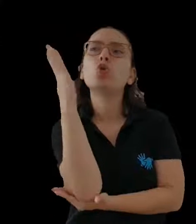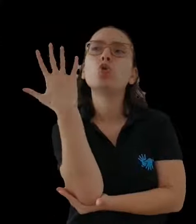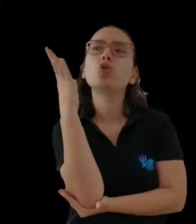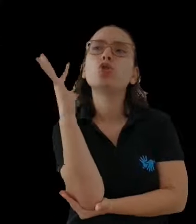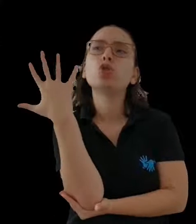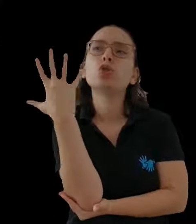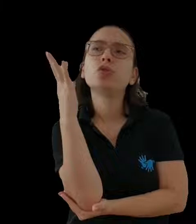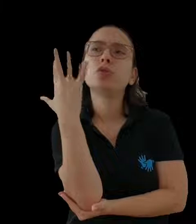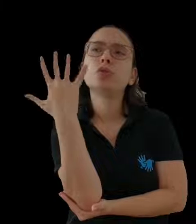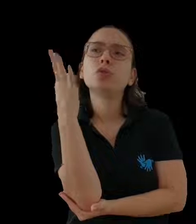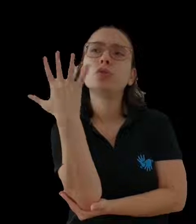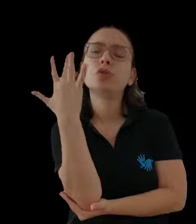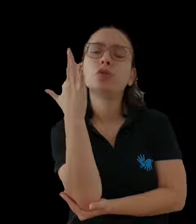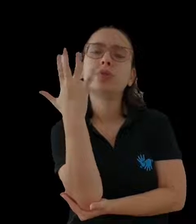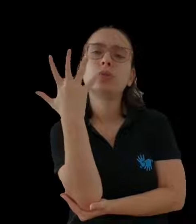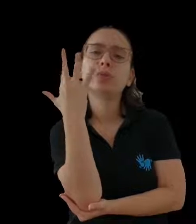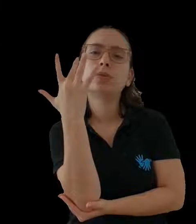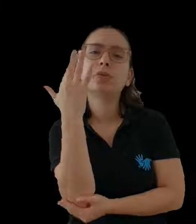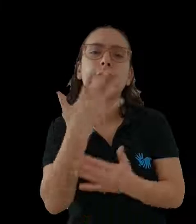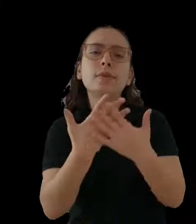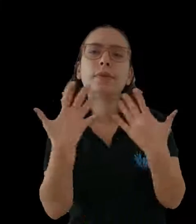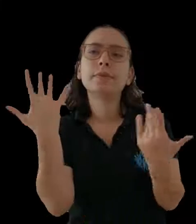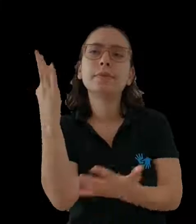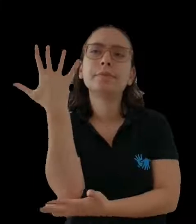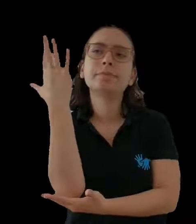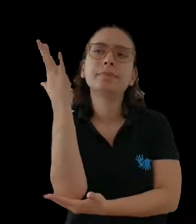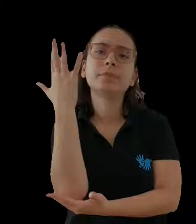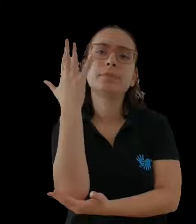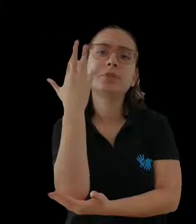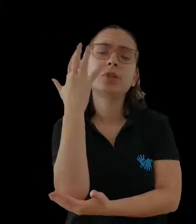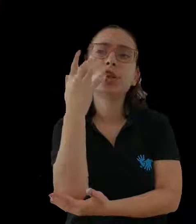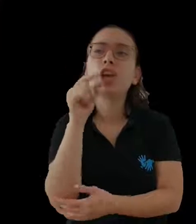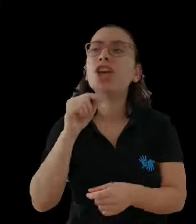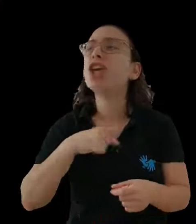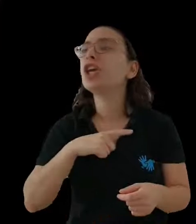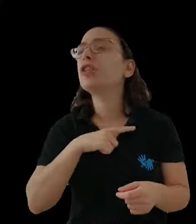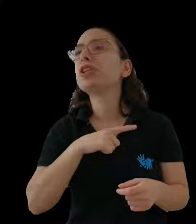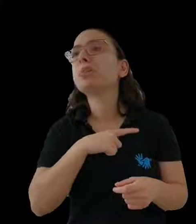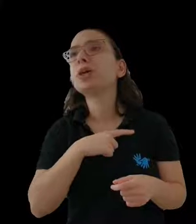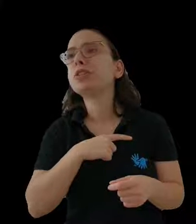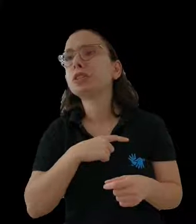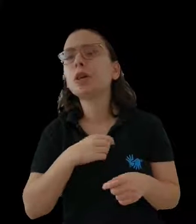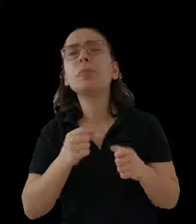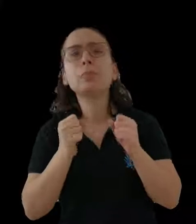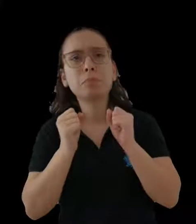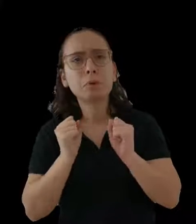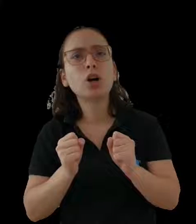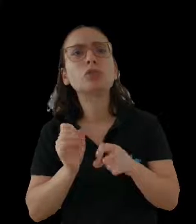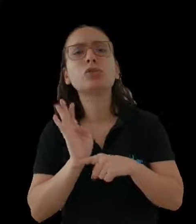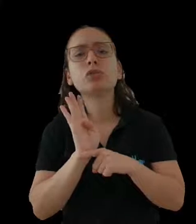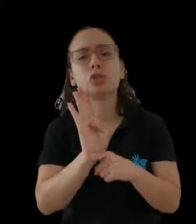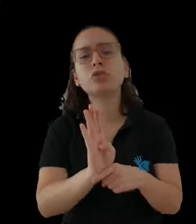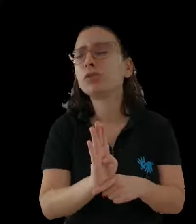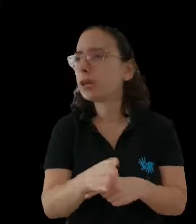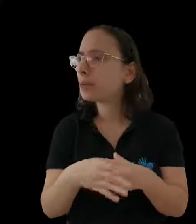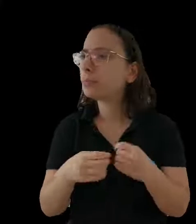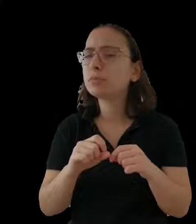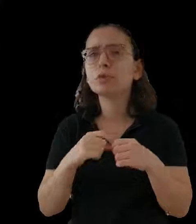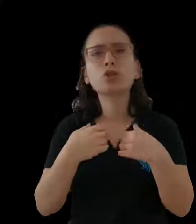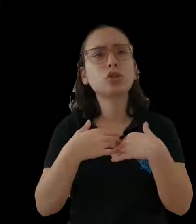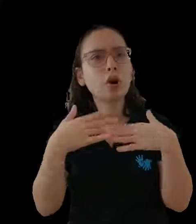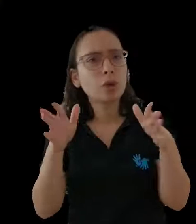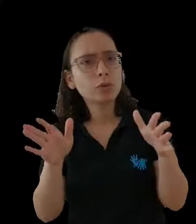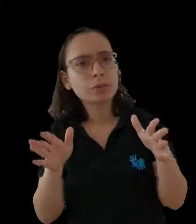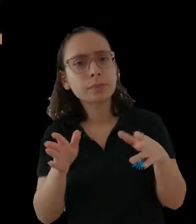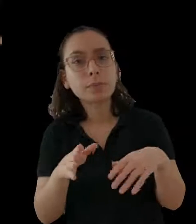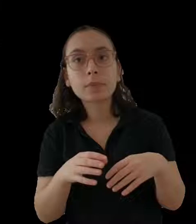De espinho. Ah, o muro de espinheiro. O muro de espinheiro então fala pro pintinho: eu também tô aqui, eu posso ajudar, vamos, vamos,